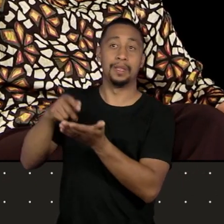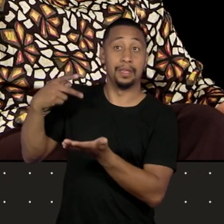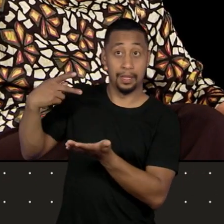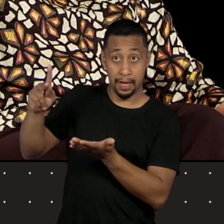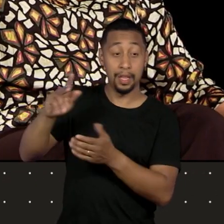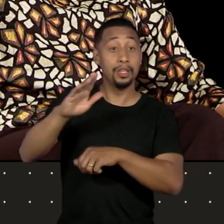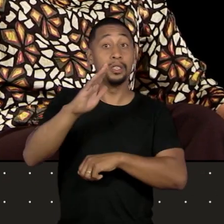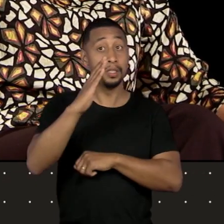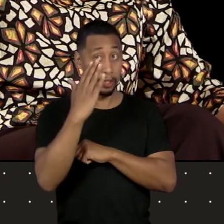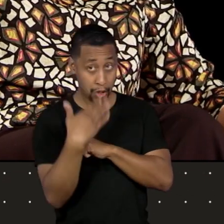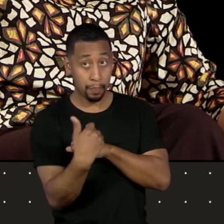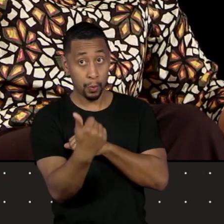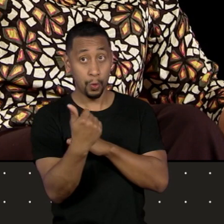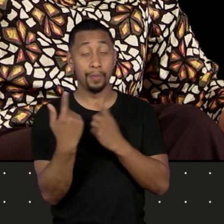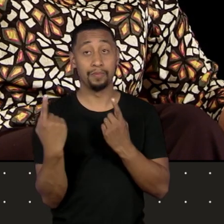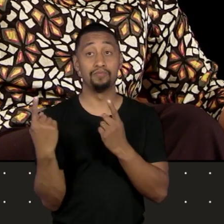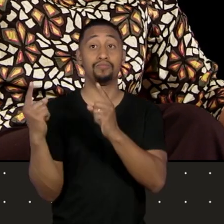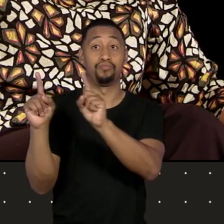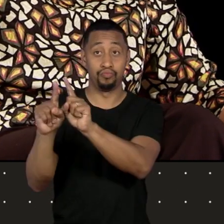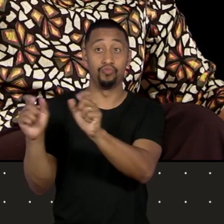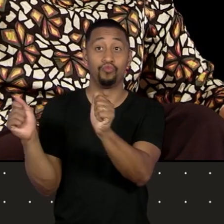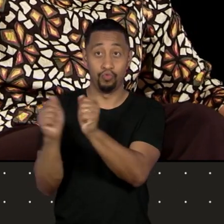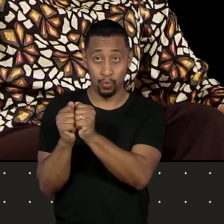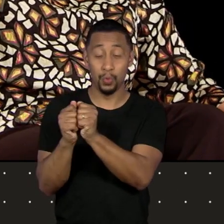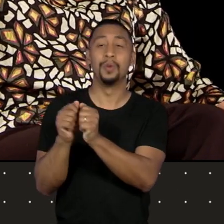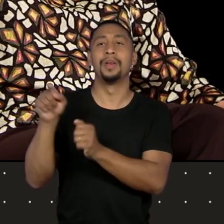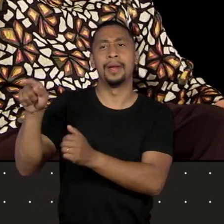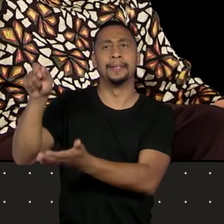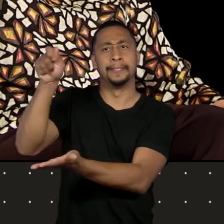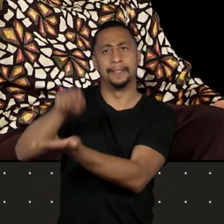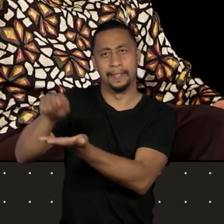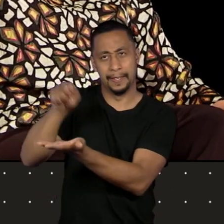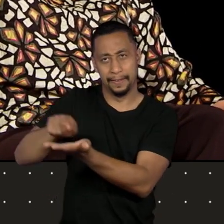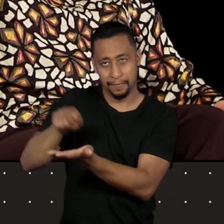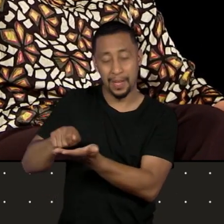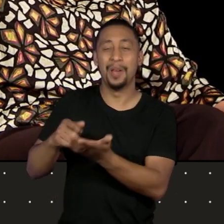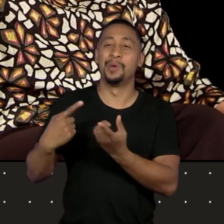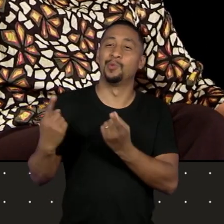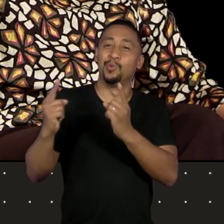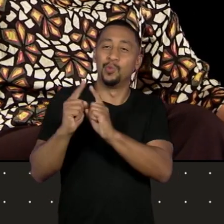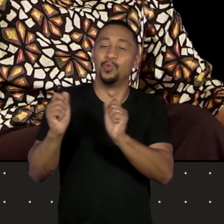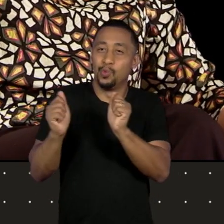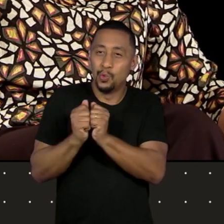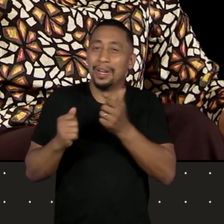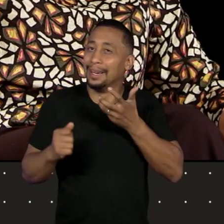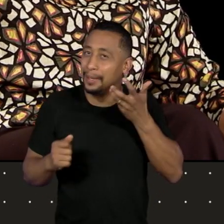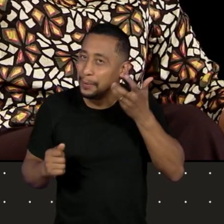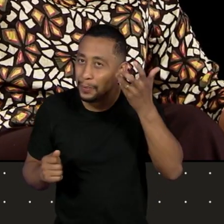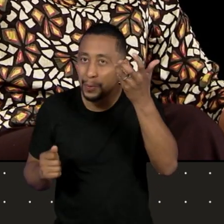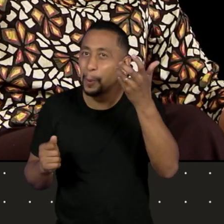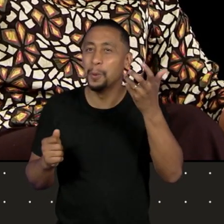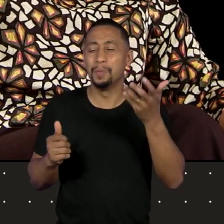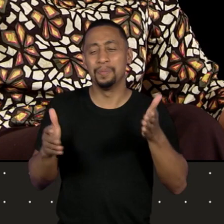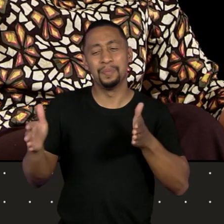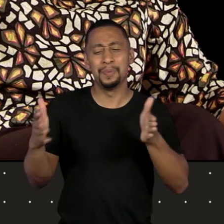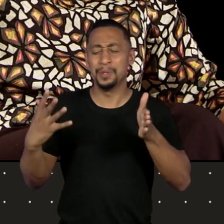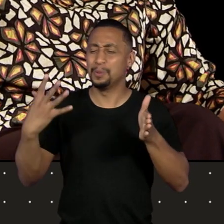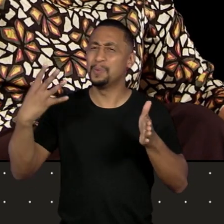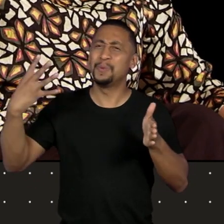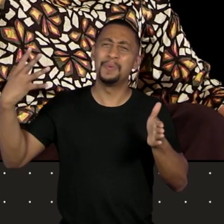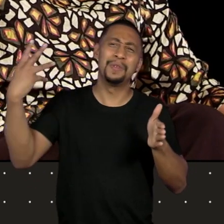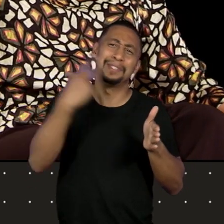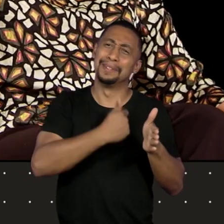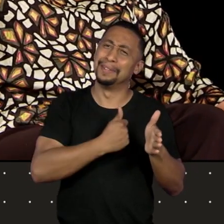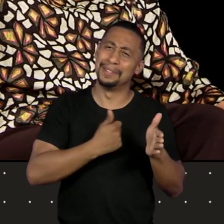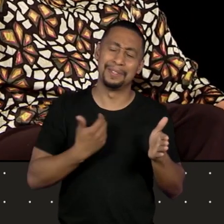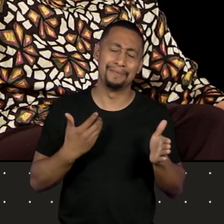dela. Eu fiz várias músicas, ela escreveu a letra em várias dessas músicas que eu compus. Foi um momento lindo na nossa vida e